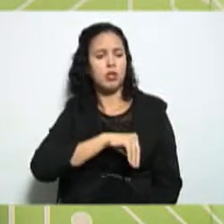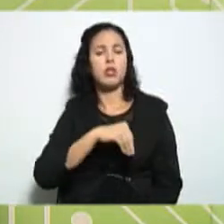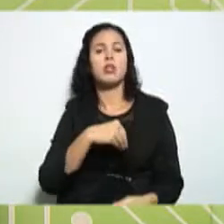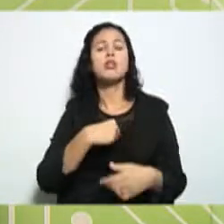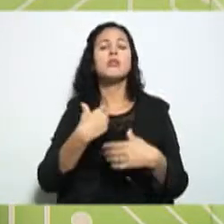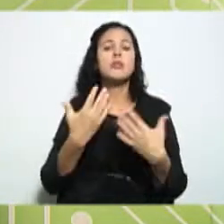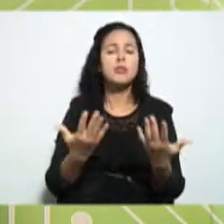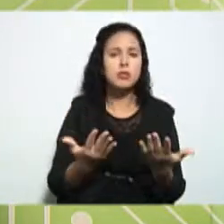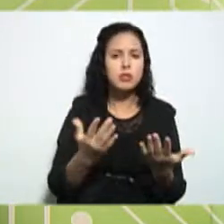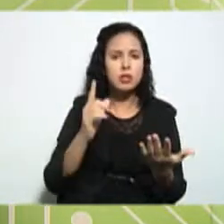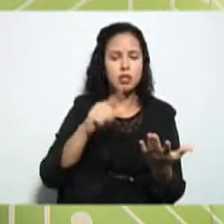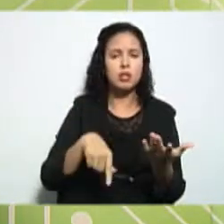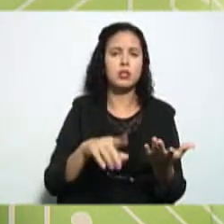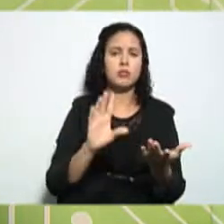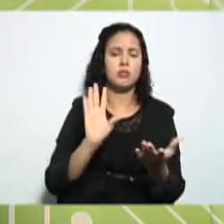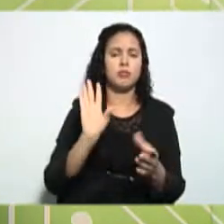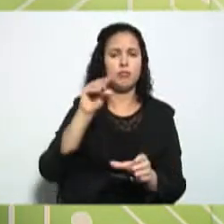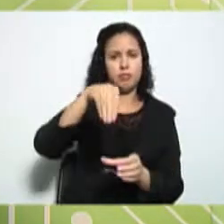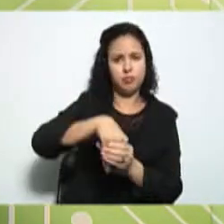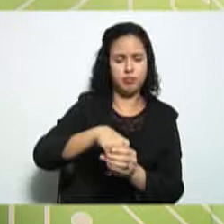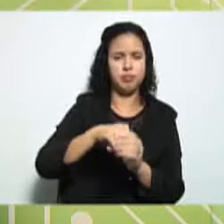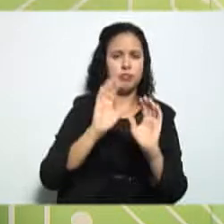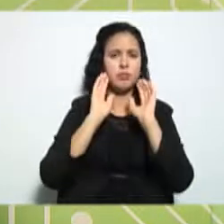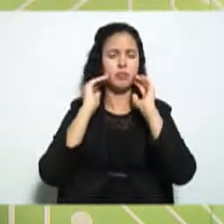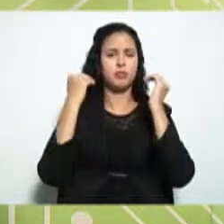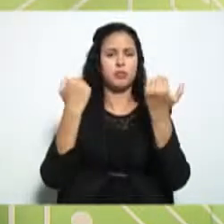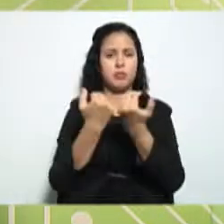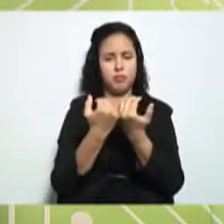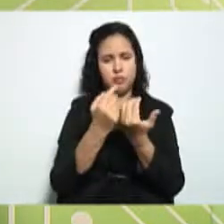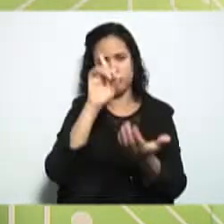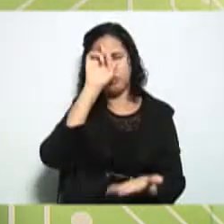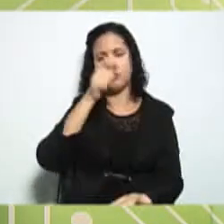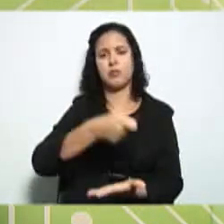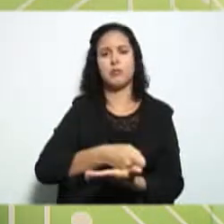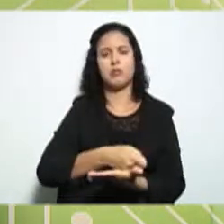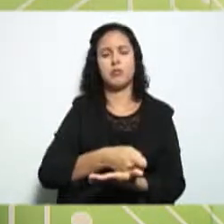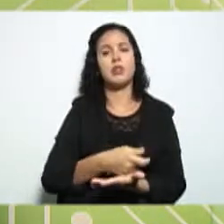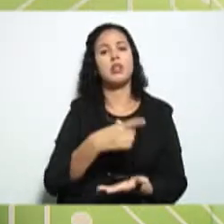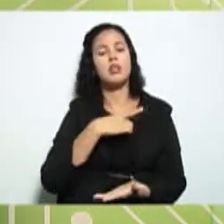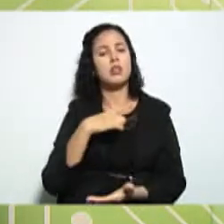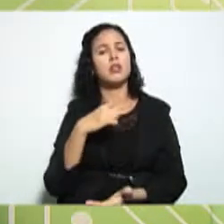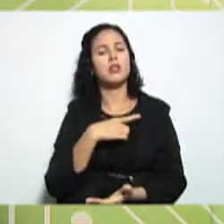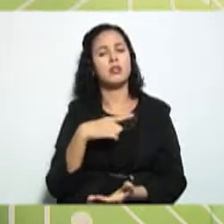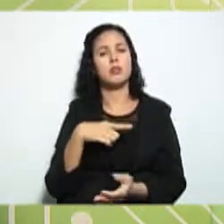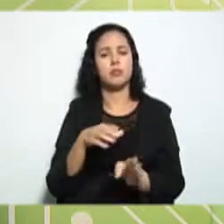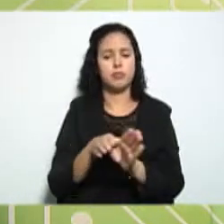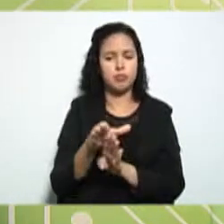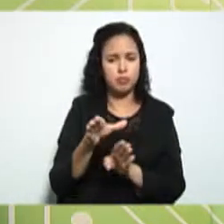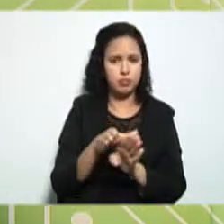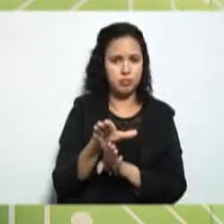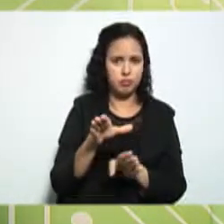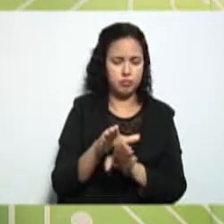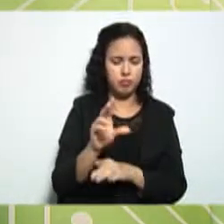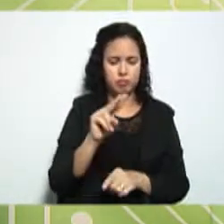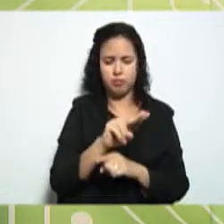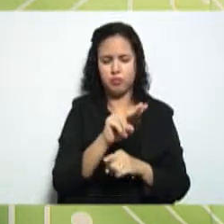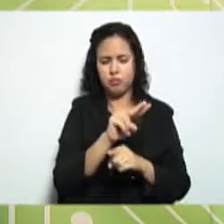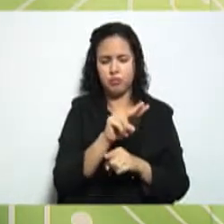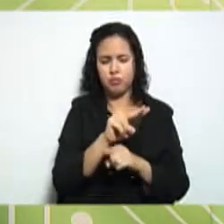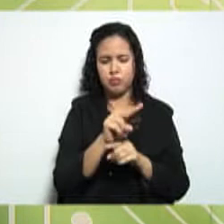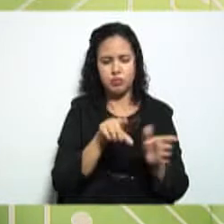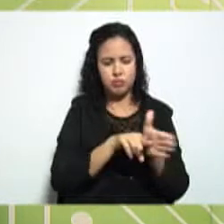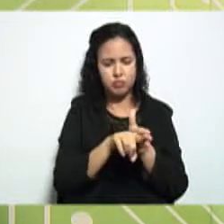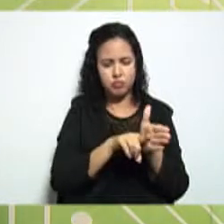decisões maiores são tomadas na assembleia. E aí a gente tem o conselho fiscal, que ele vai ter essa soma de resultados